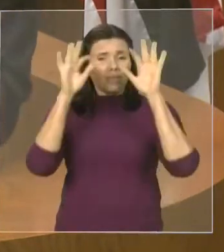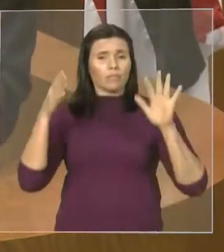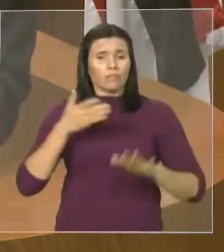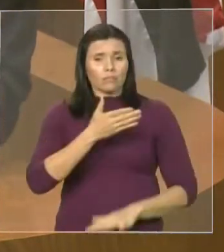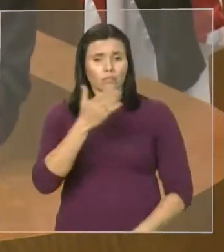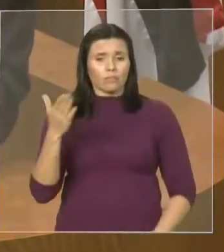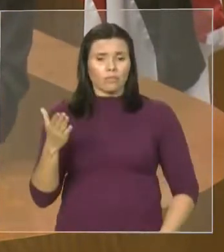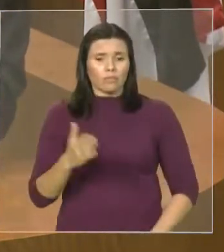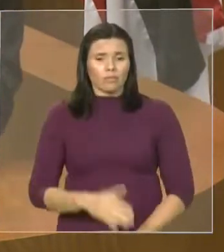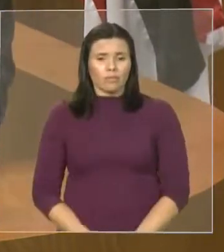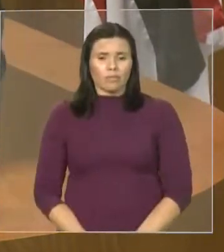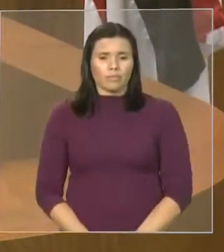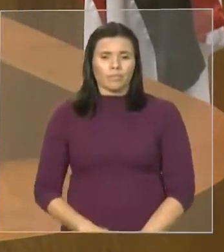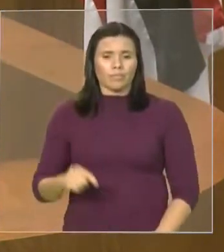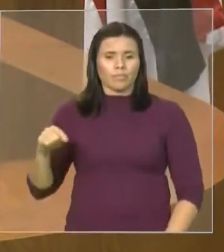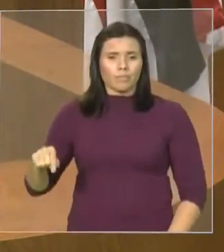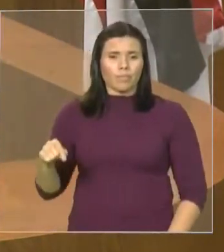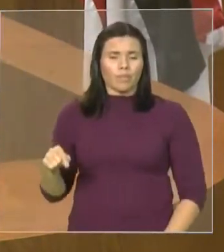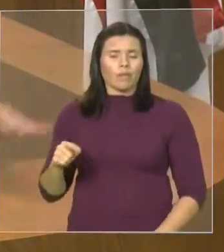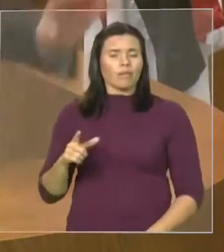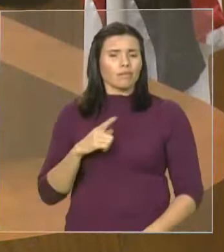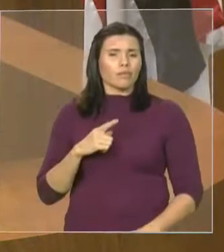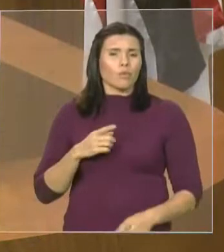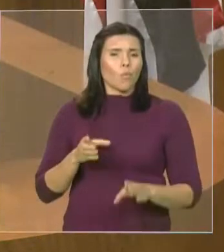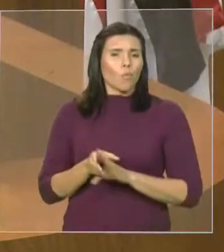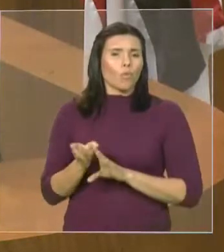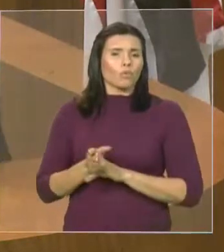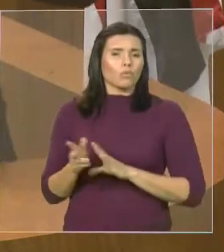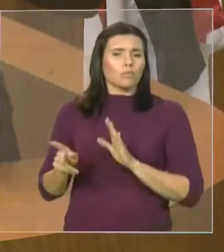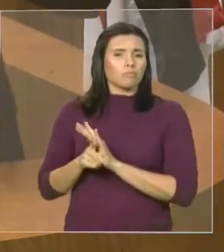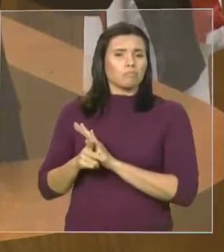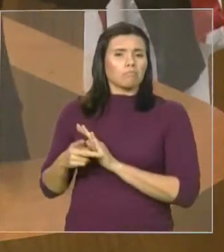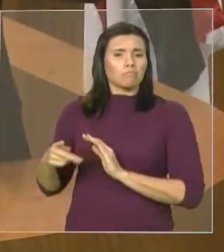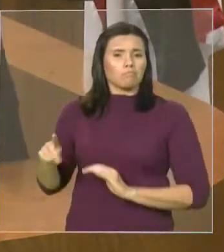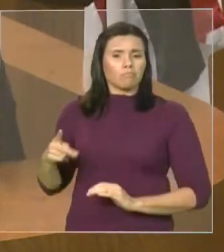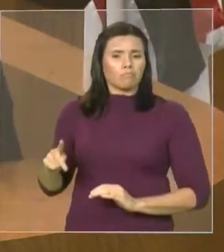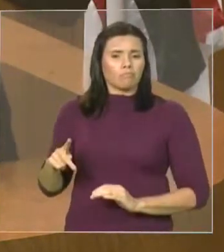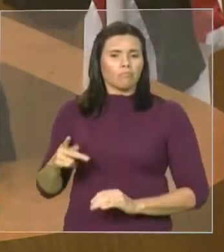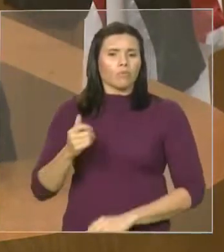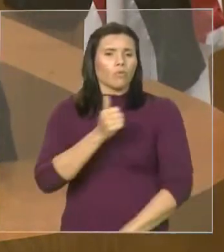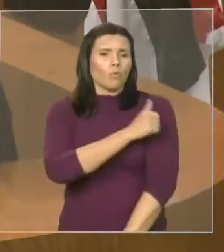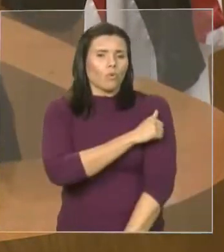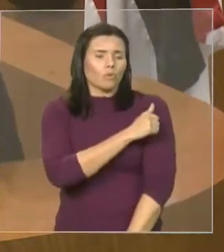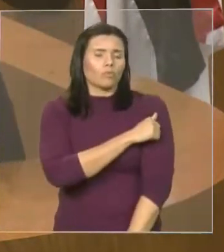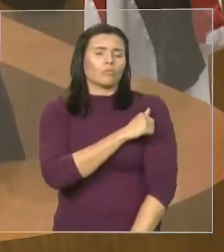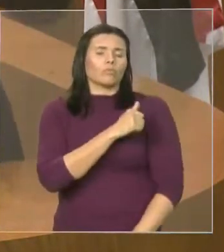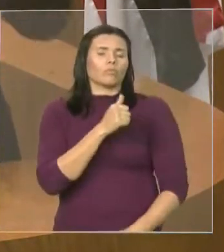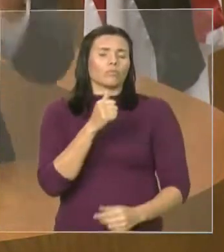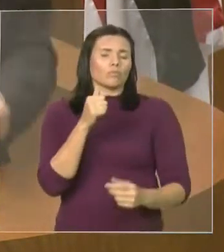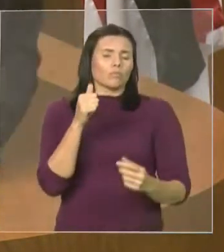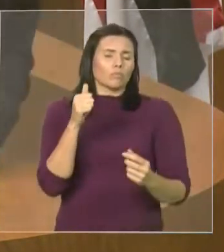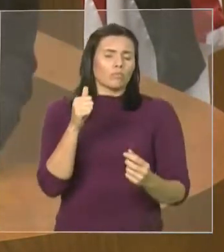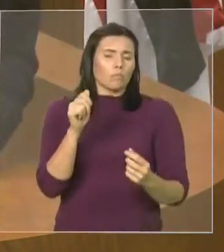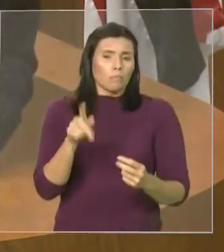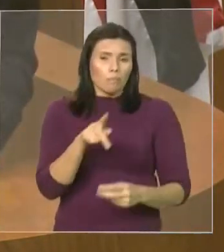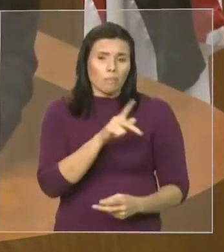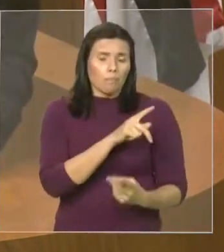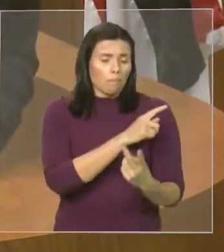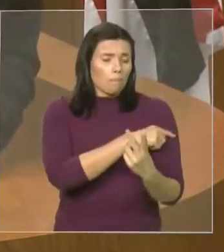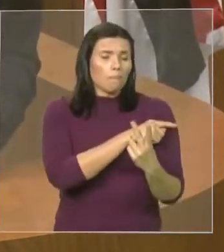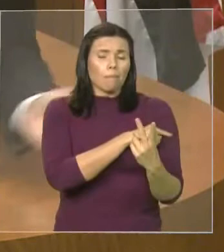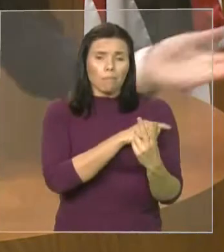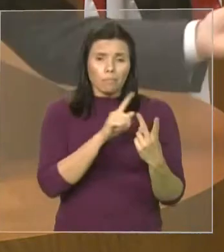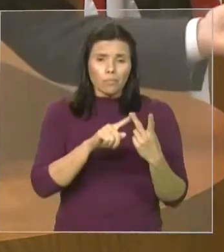terá um conselho universitário à sua disposição, com estudantes, com professores, com reitores e